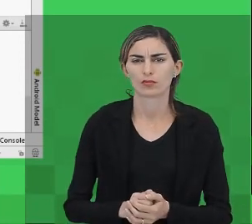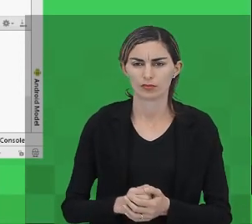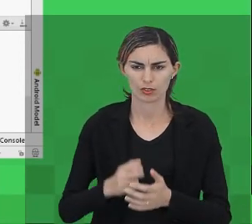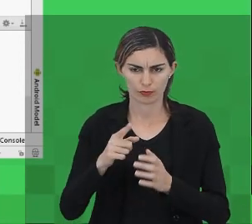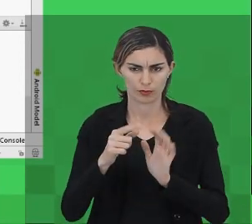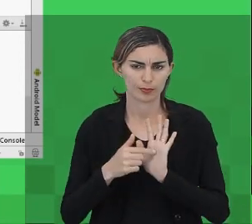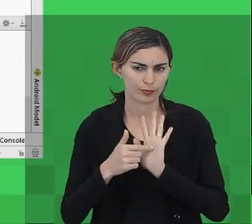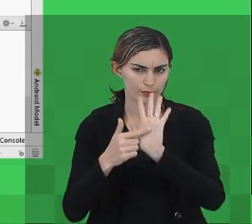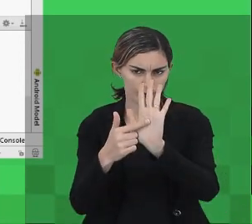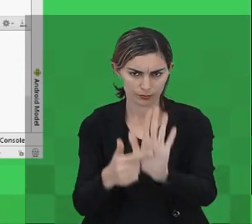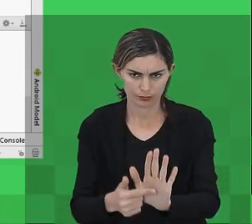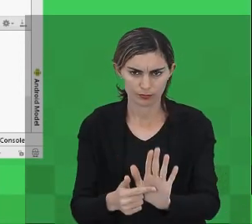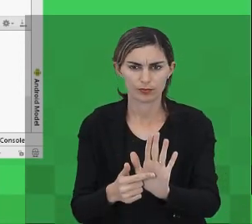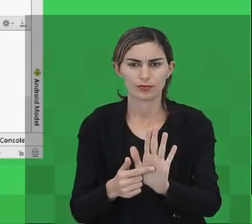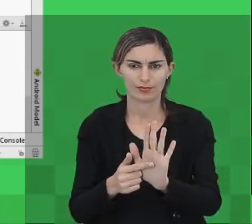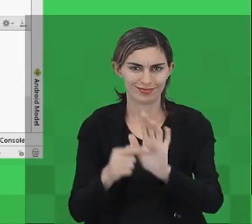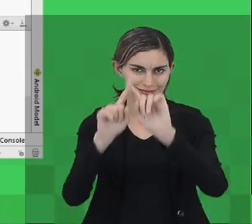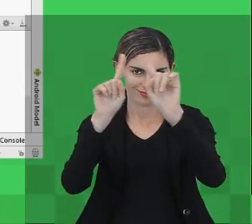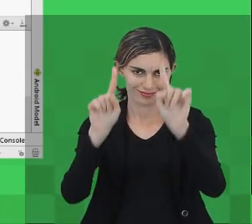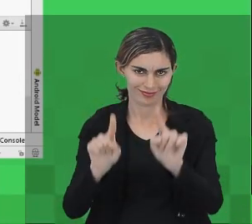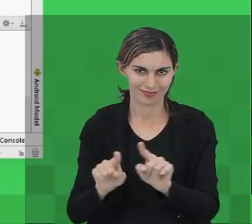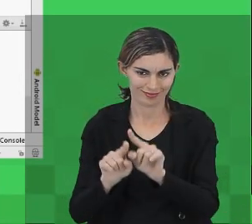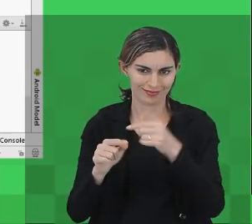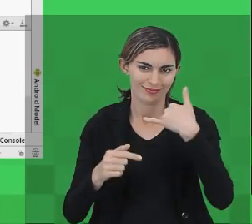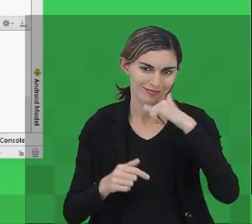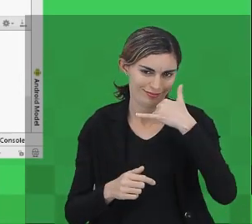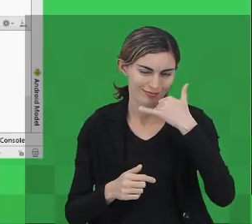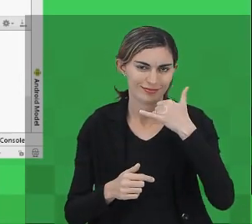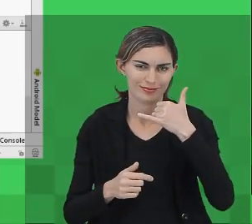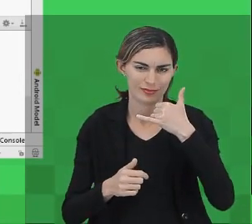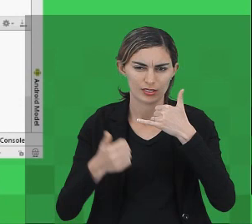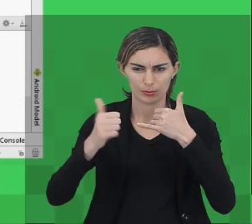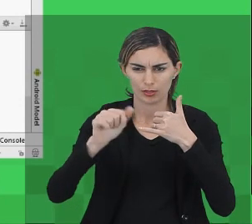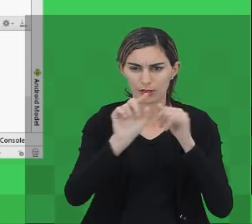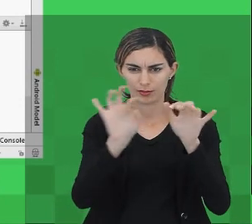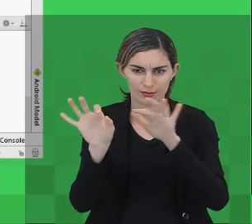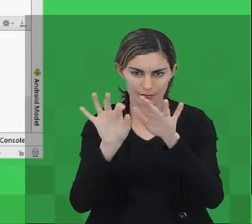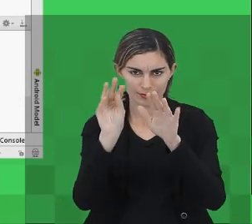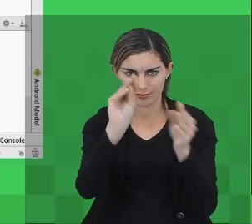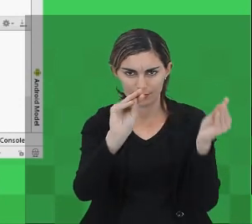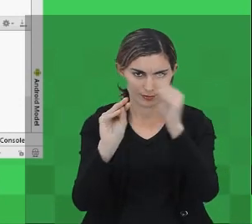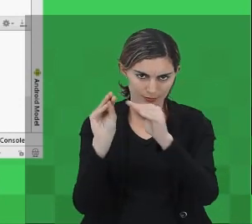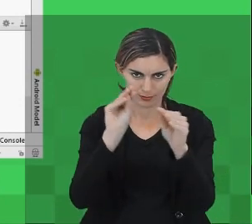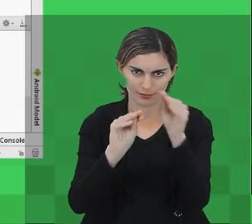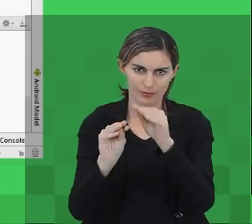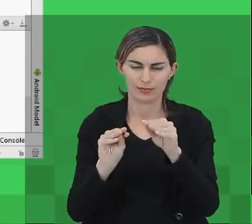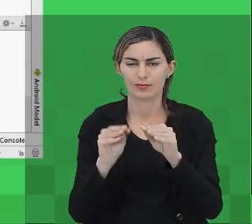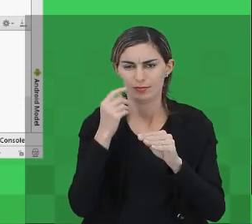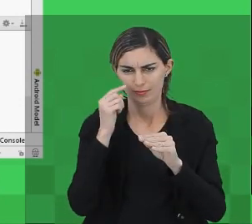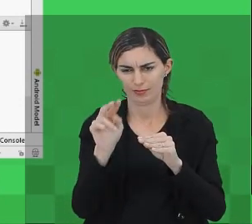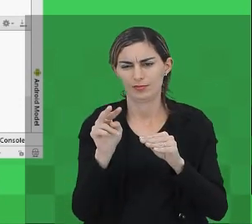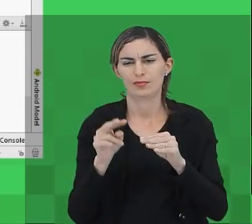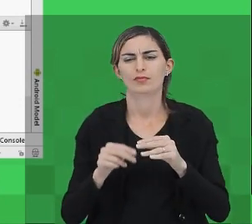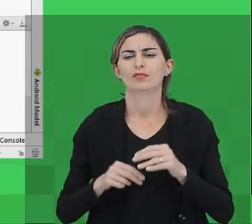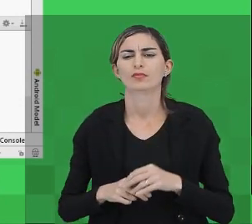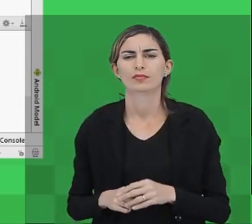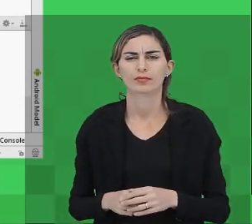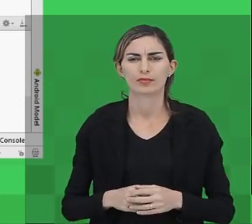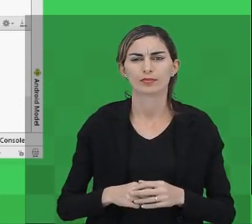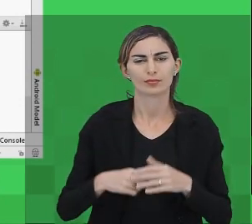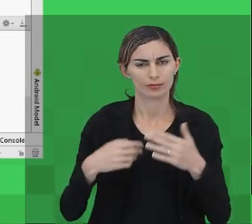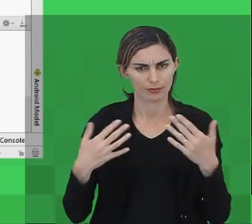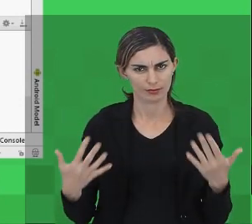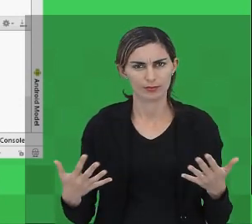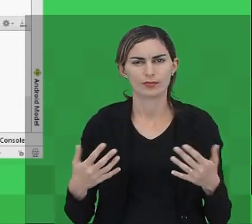Observe que foi exibido nessa emulação, nesse emulador, a minha aplicação, Alô